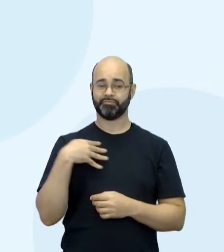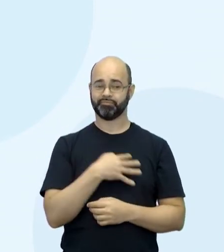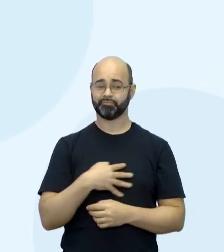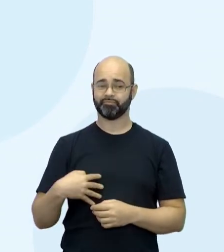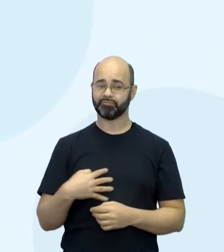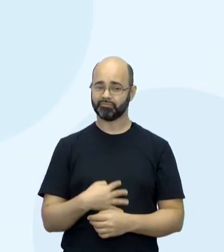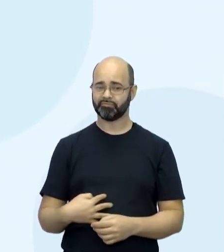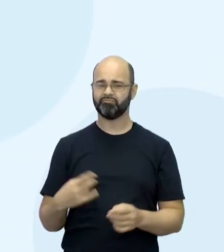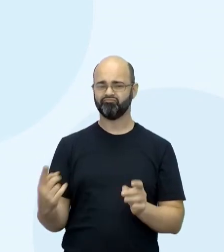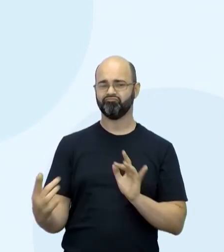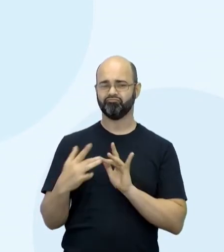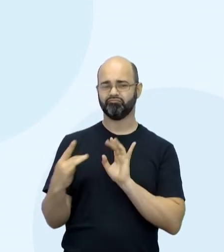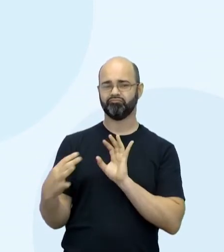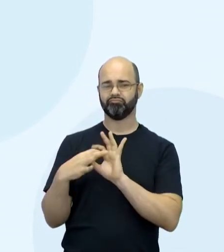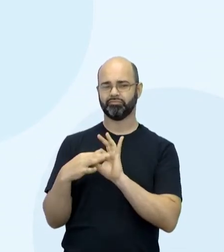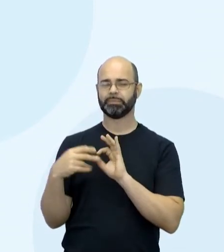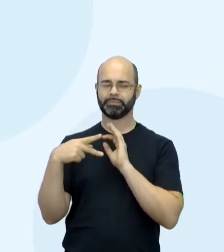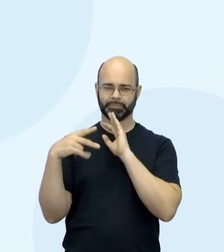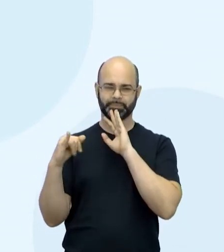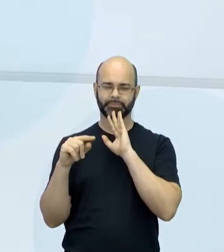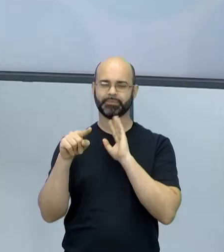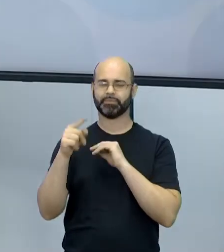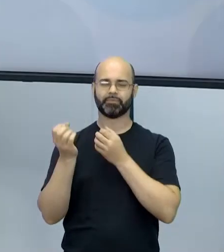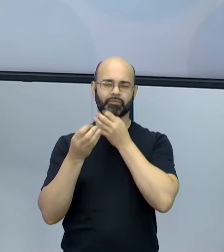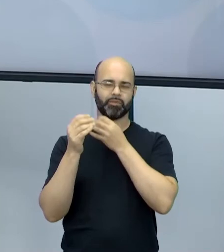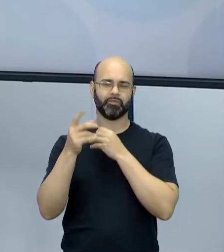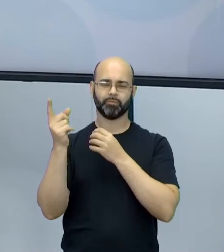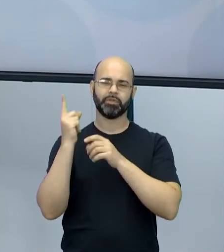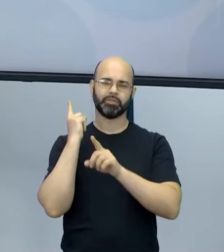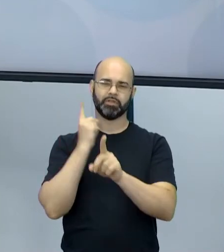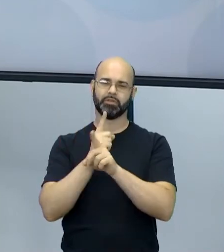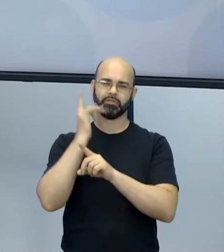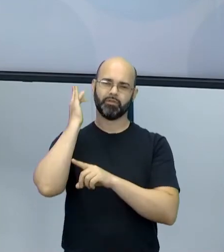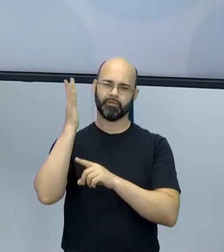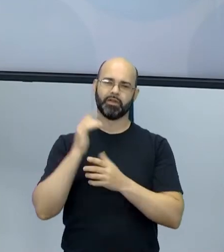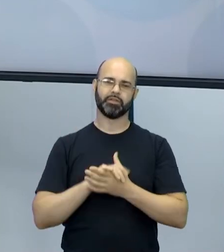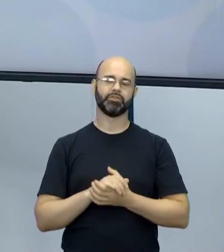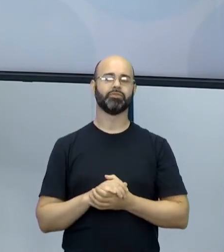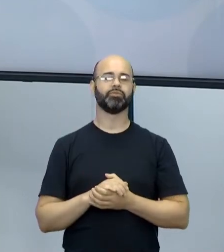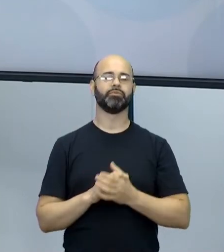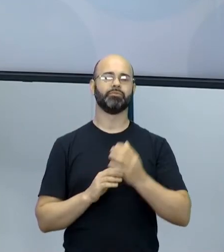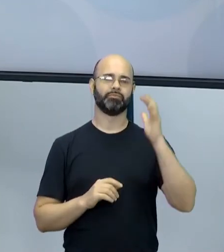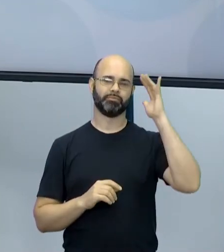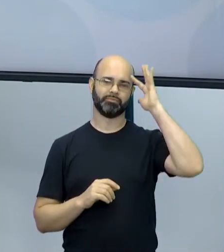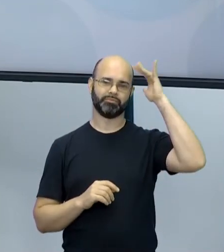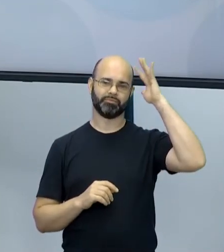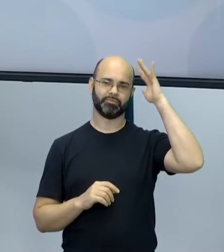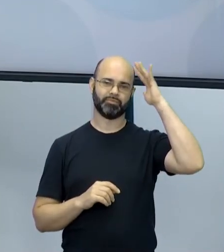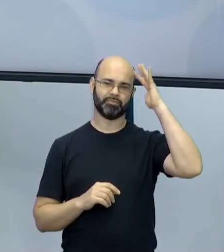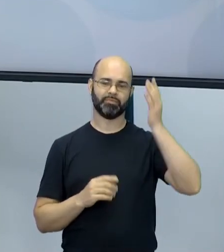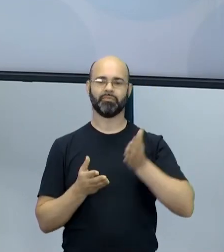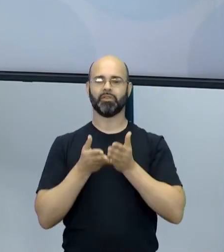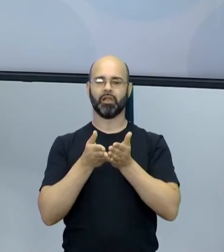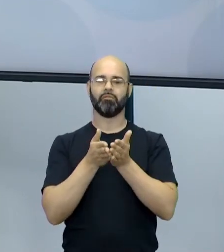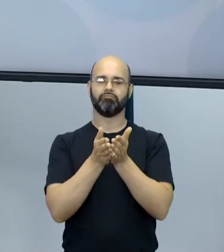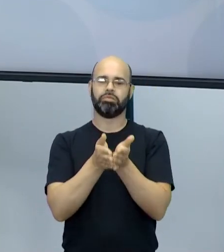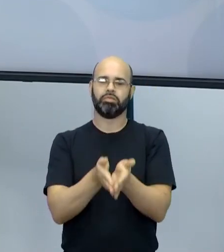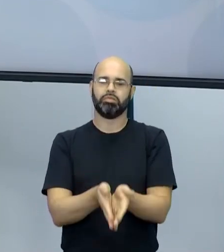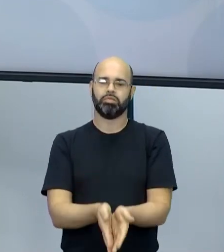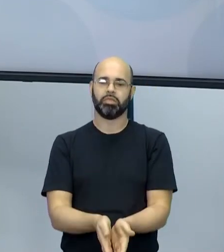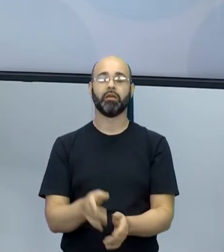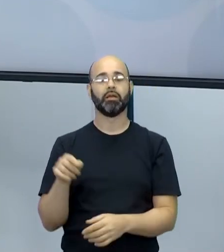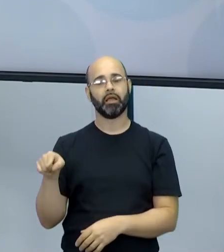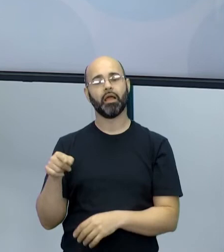ligação. Você consegue achar informação fácil sobre as aventuras de Pi. Imagina que o navio naufraga e ele acaba num